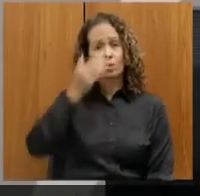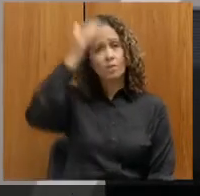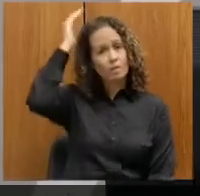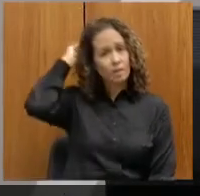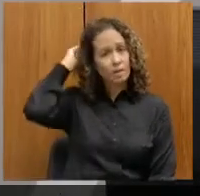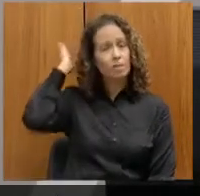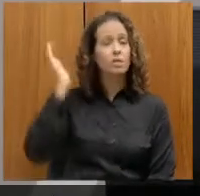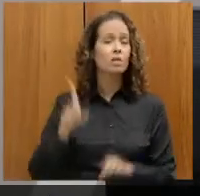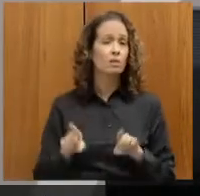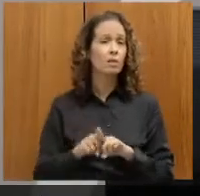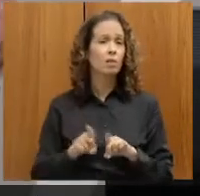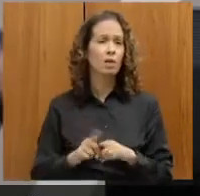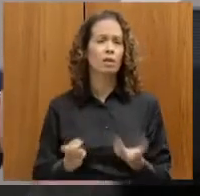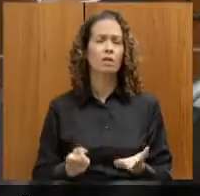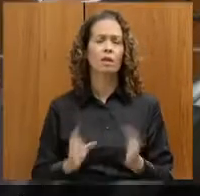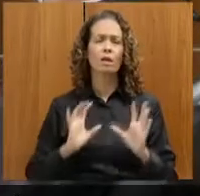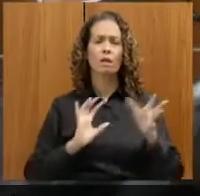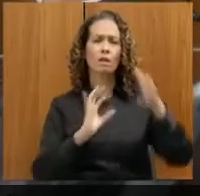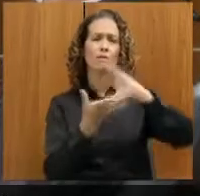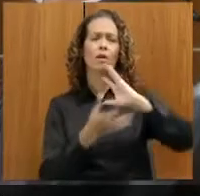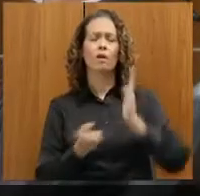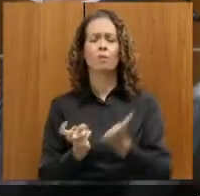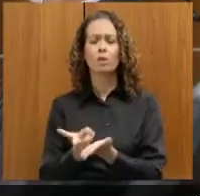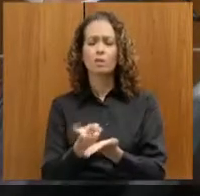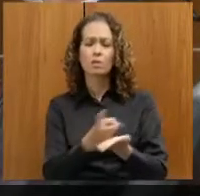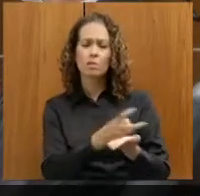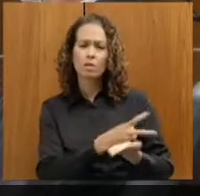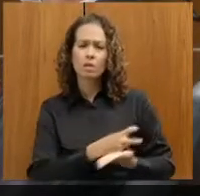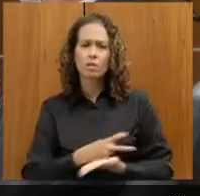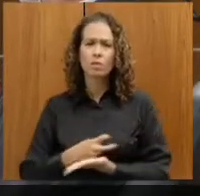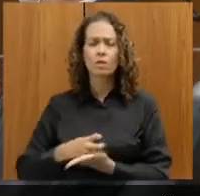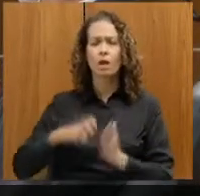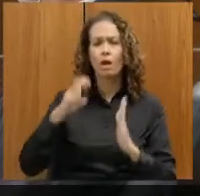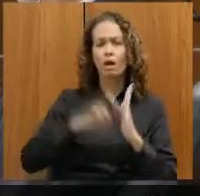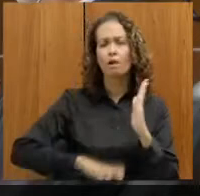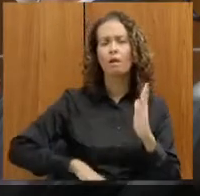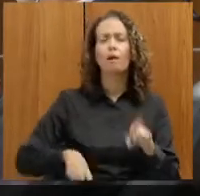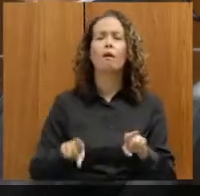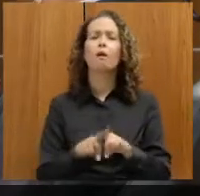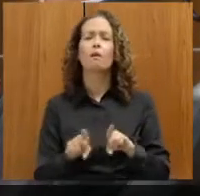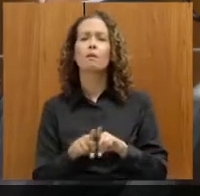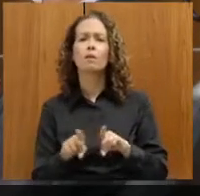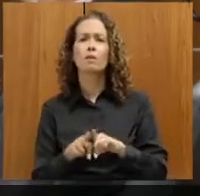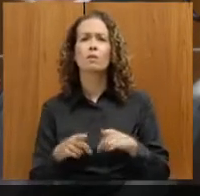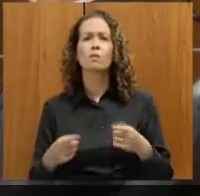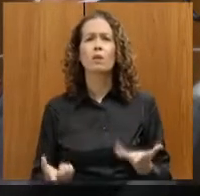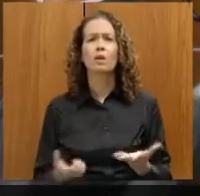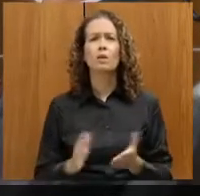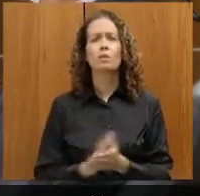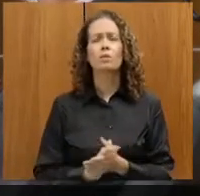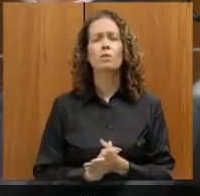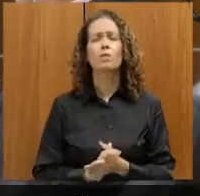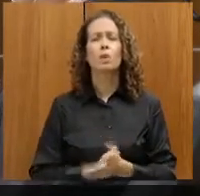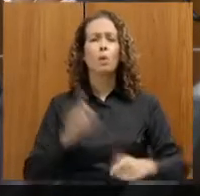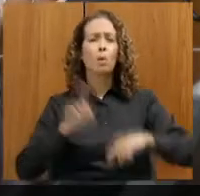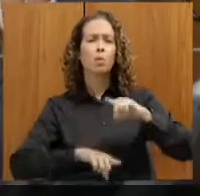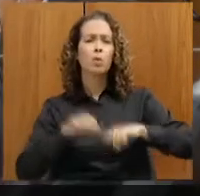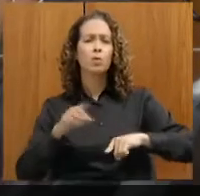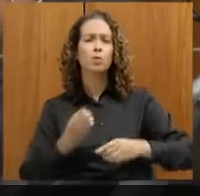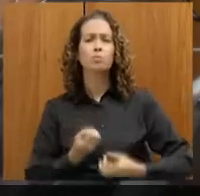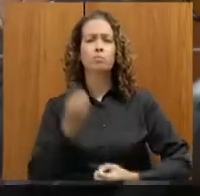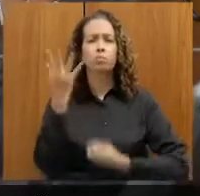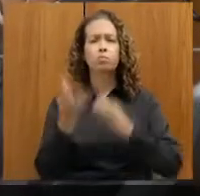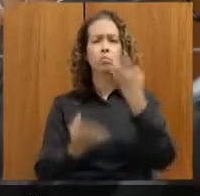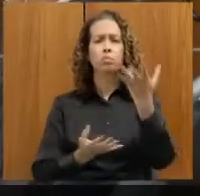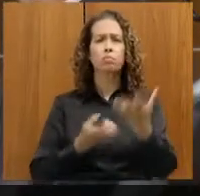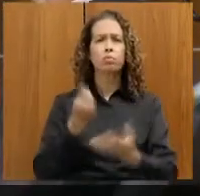tributária média da desoneração de exportação de produtos primários exportados eu acho que é é esse o